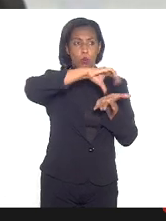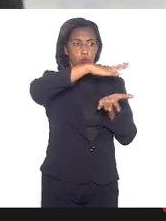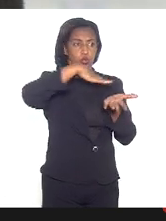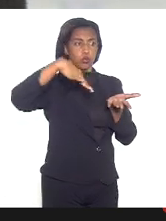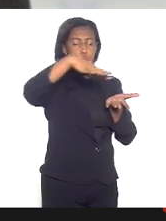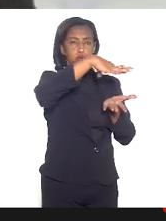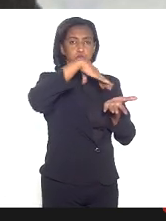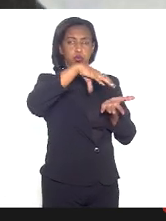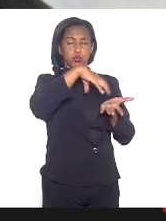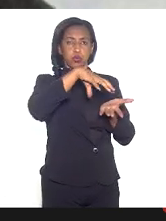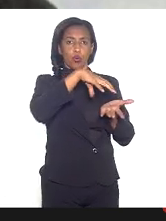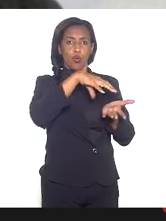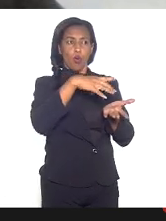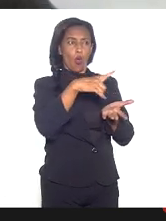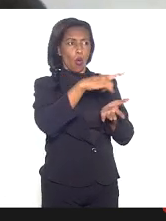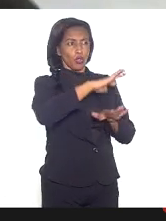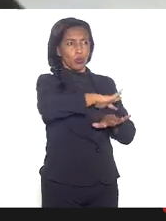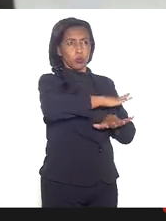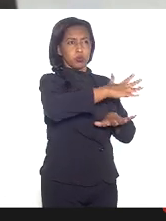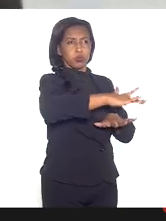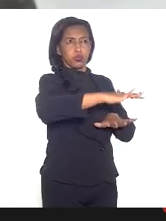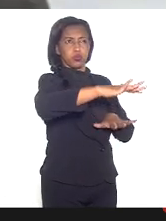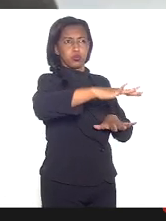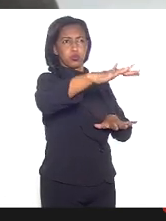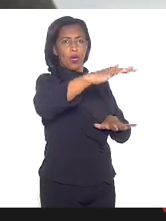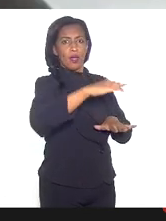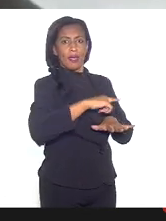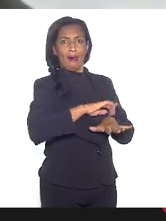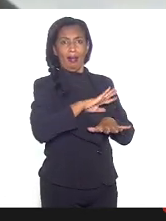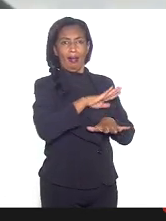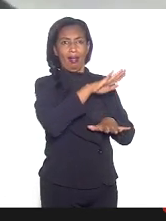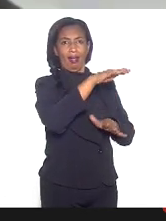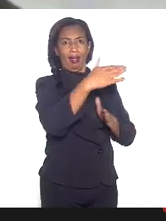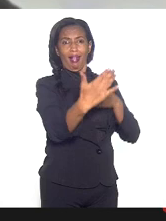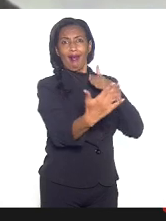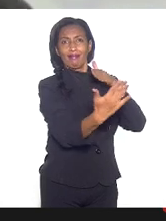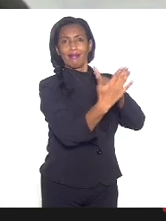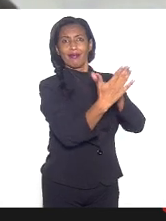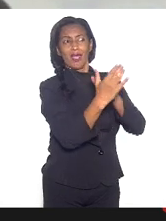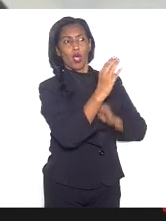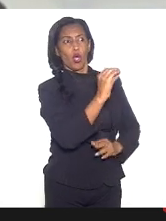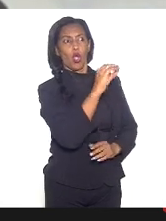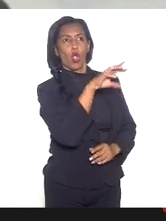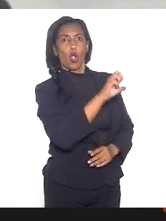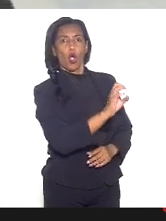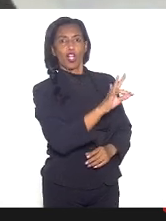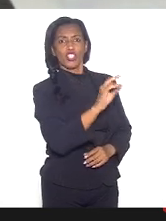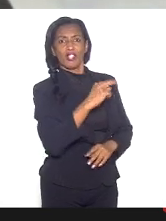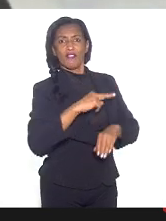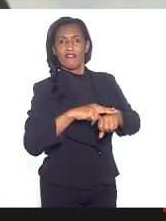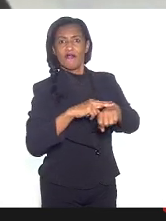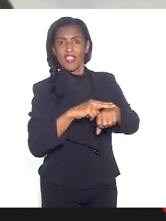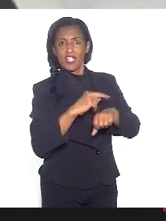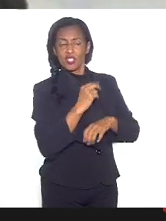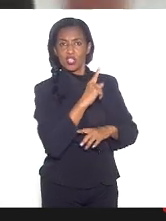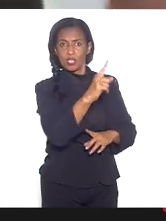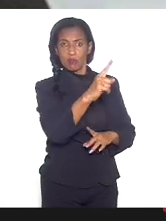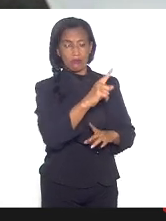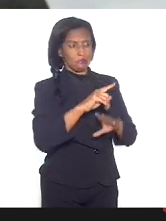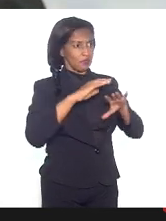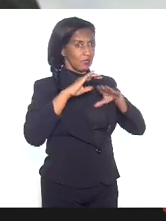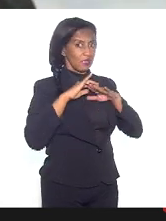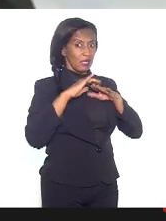guarda-vidas de uma costa fundamental, indo até a nossa Costa Verde, sai dali da Barra da Tijuca. Está caindo